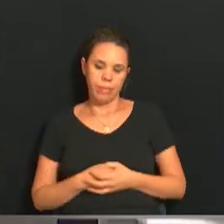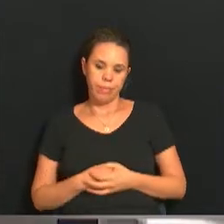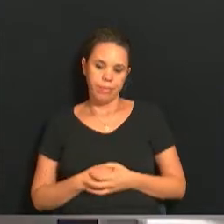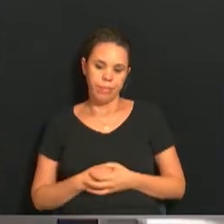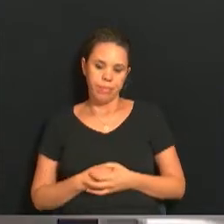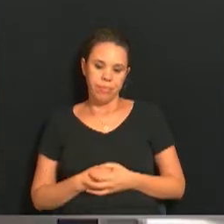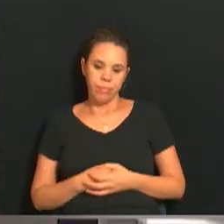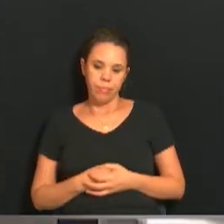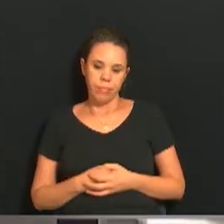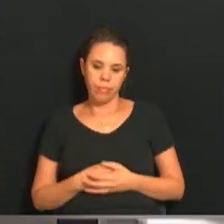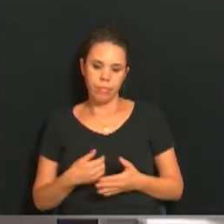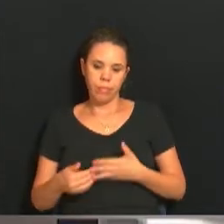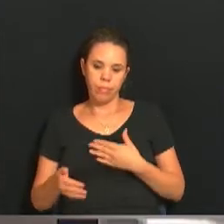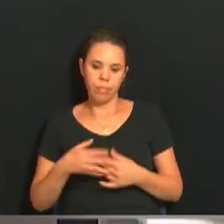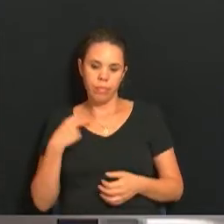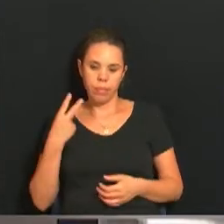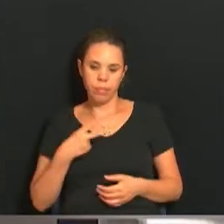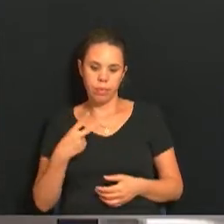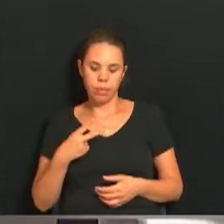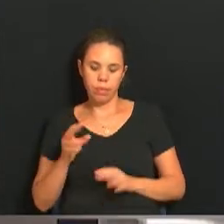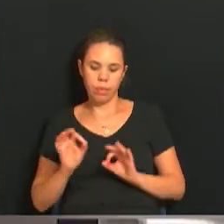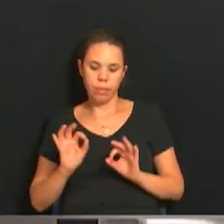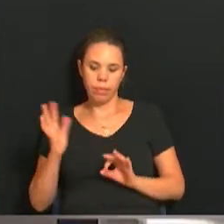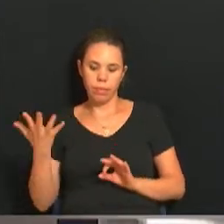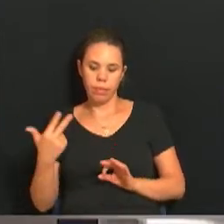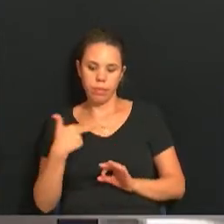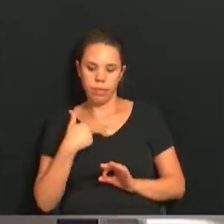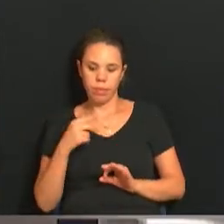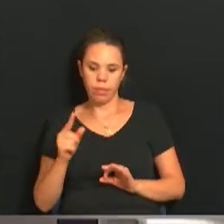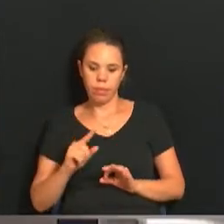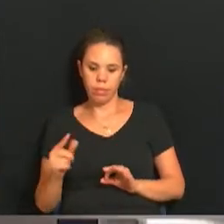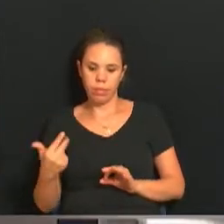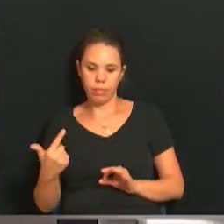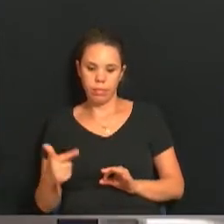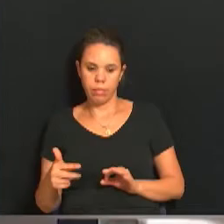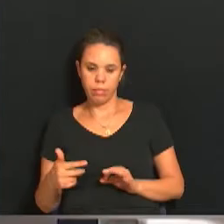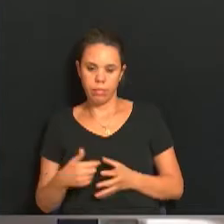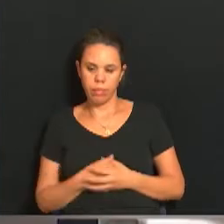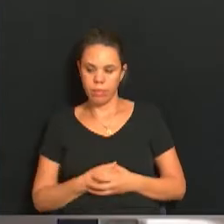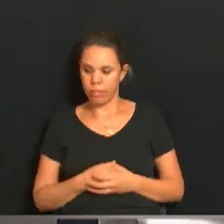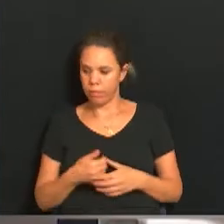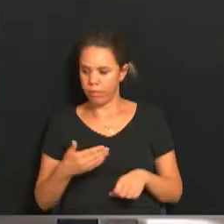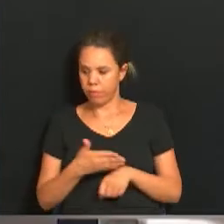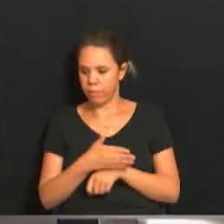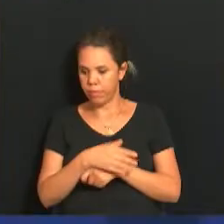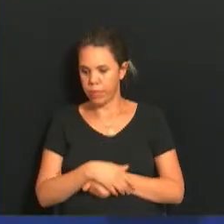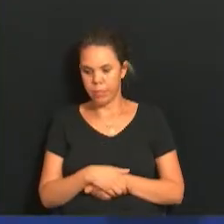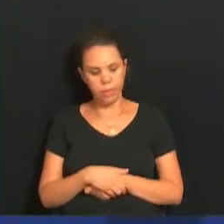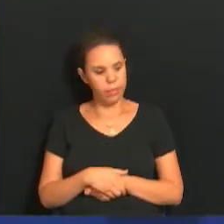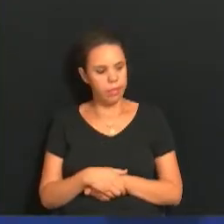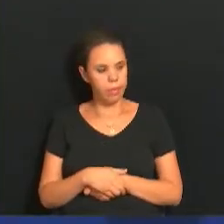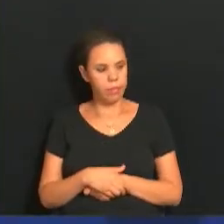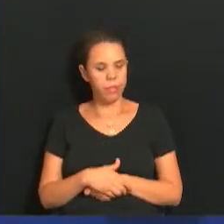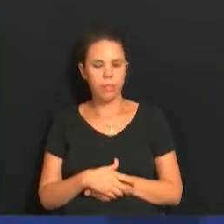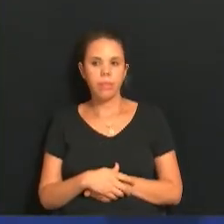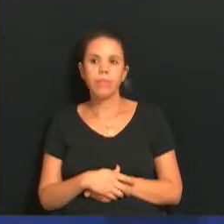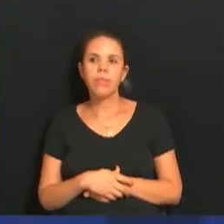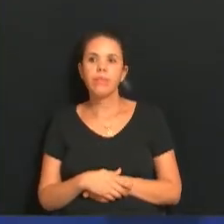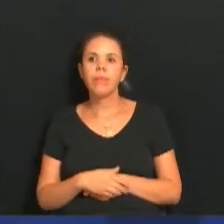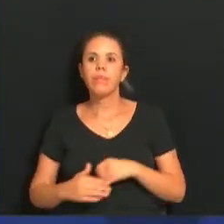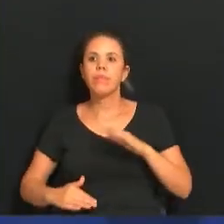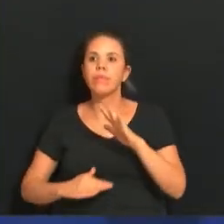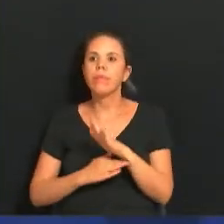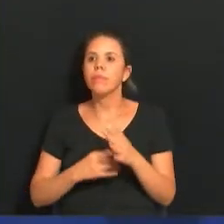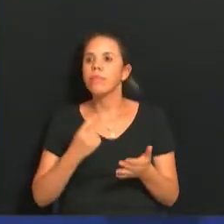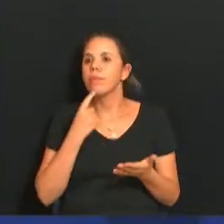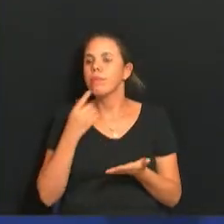informação a qualquer vereador que, porventura, não possa ter participado. A Câmara de